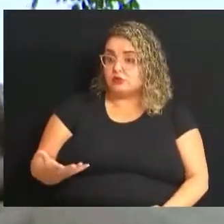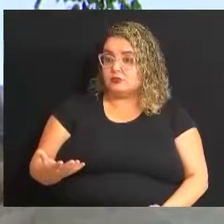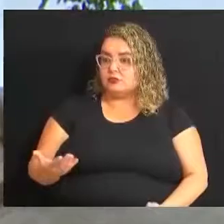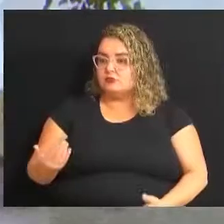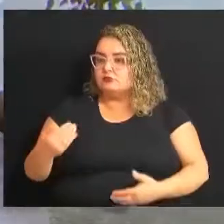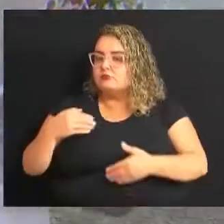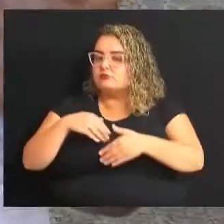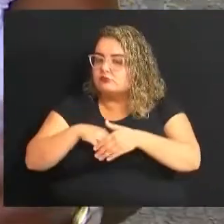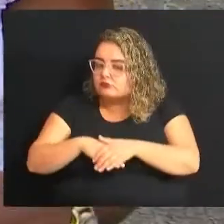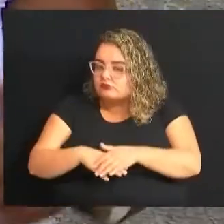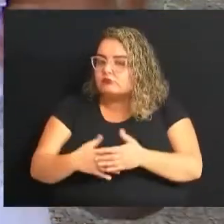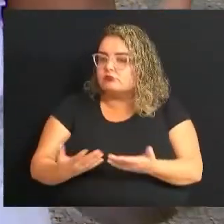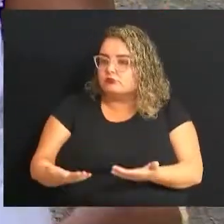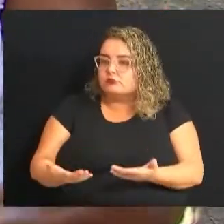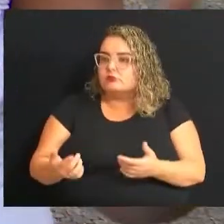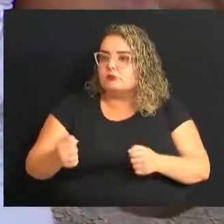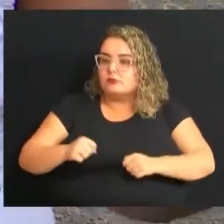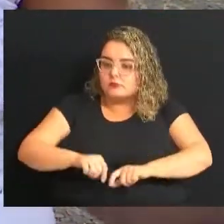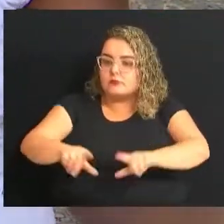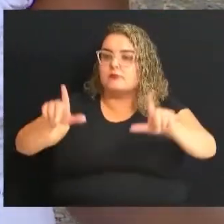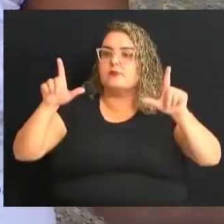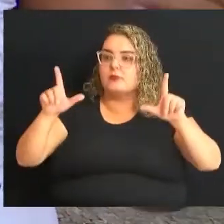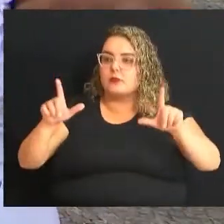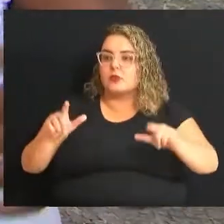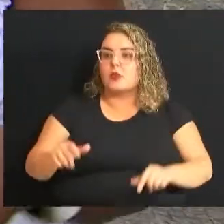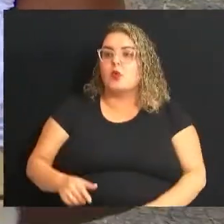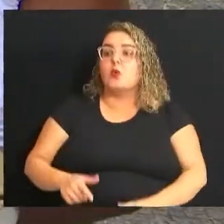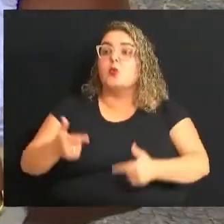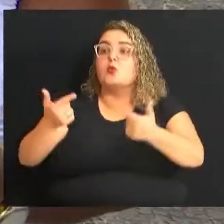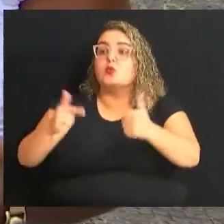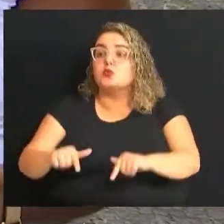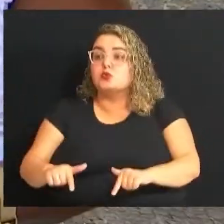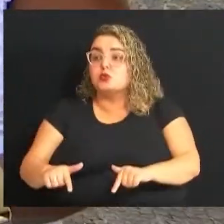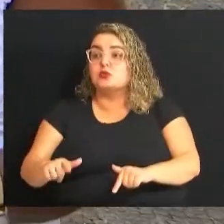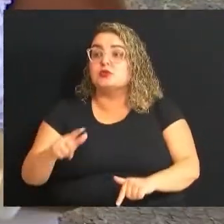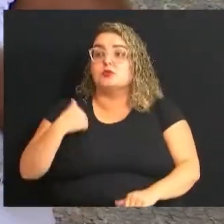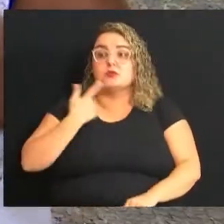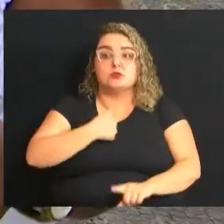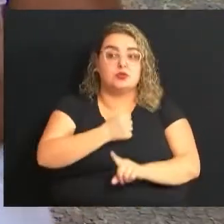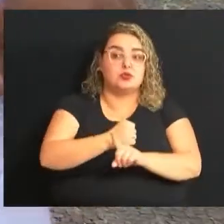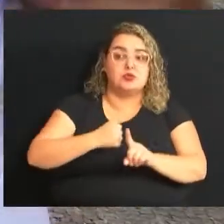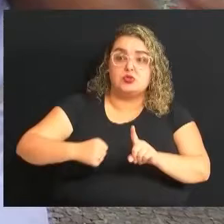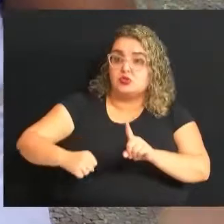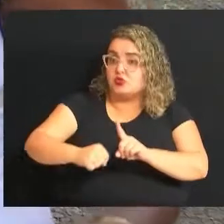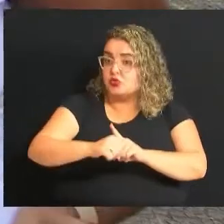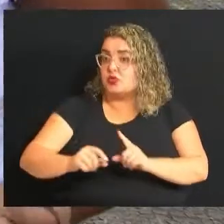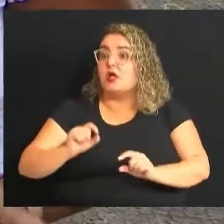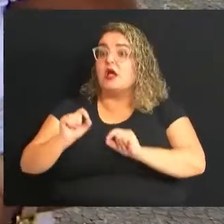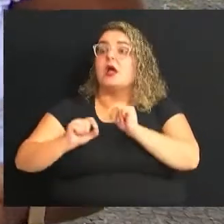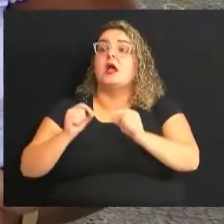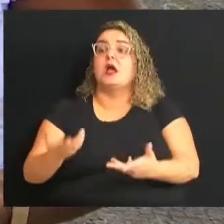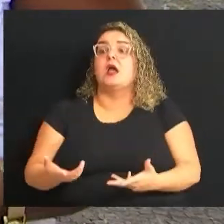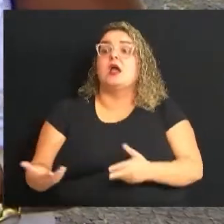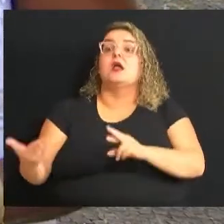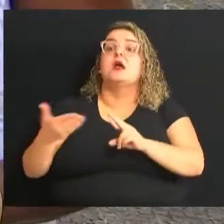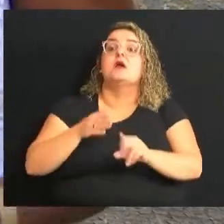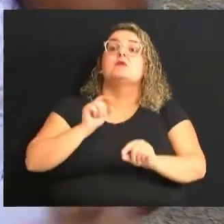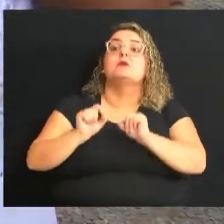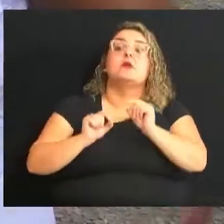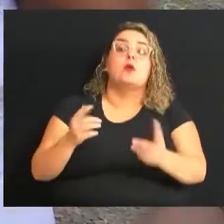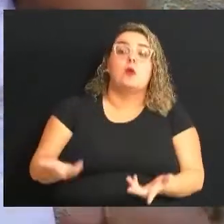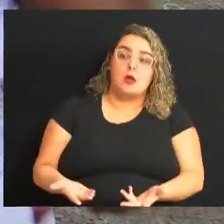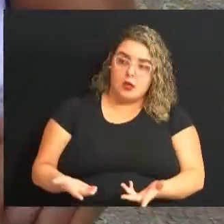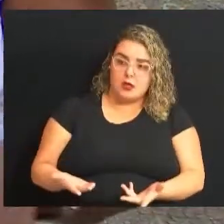subjetiva, evidenciar o lugar de quem na nossa sociedade, quem pode representar o quê.